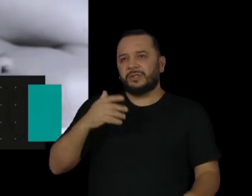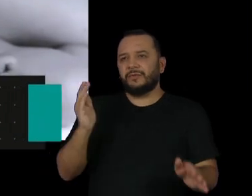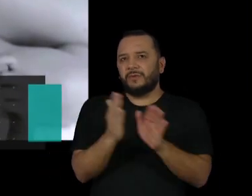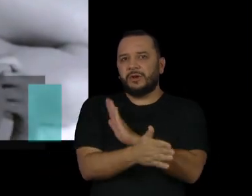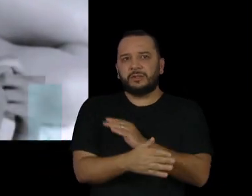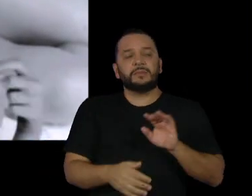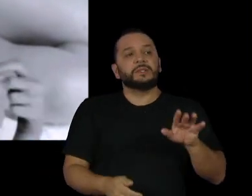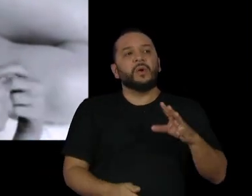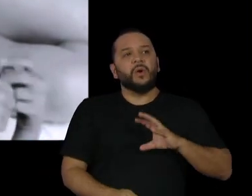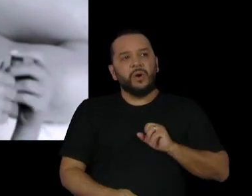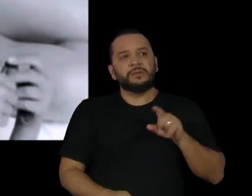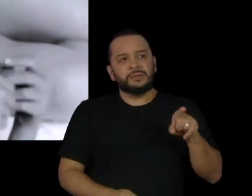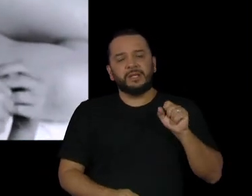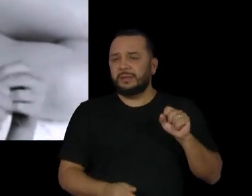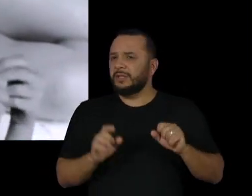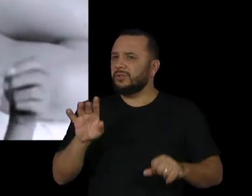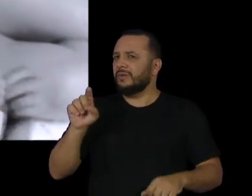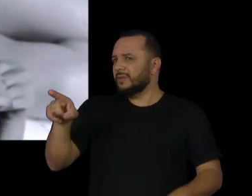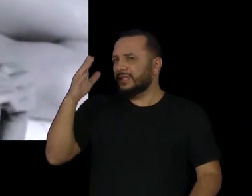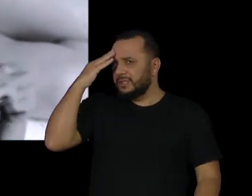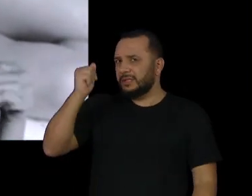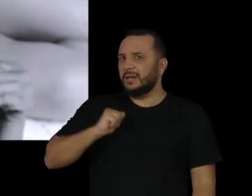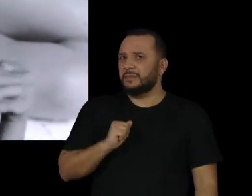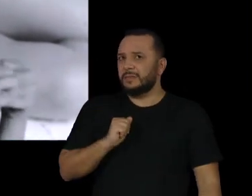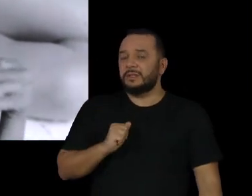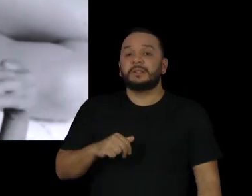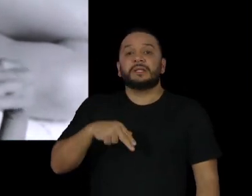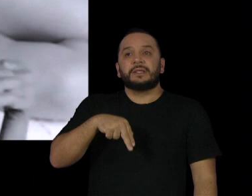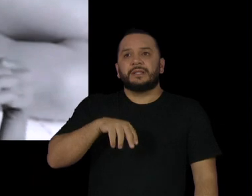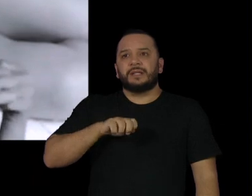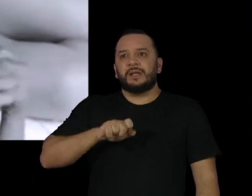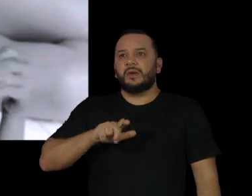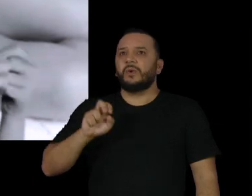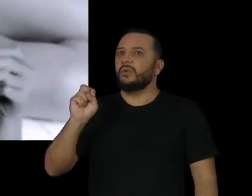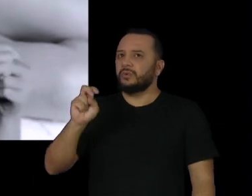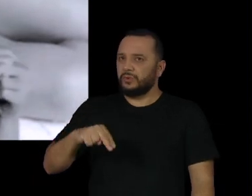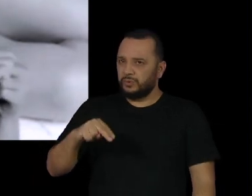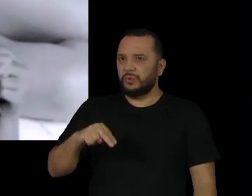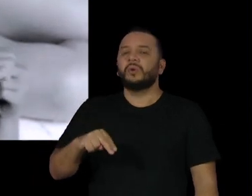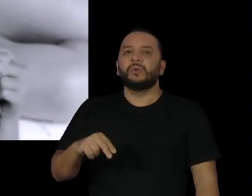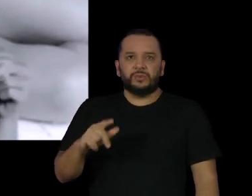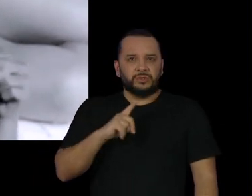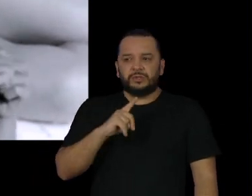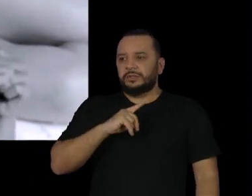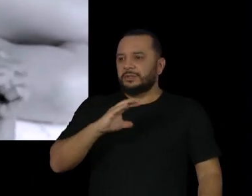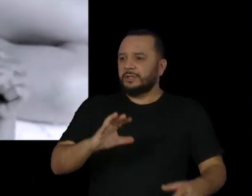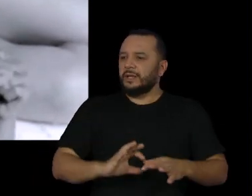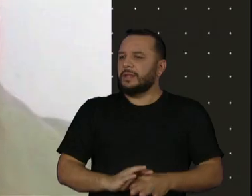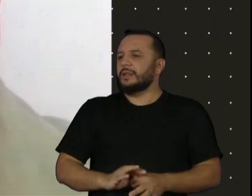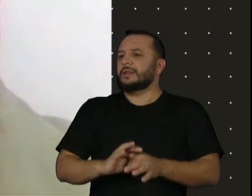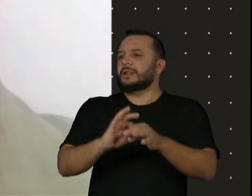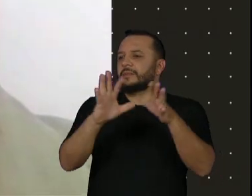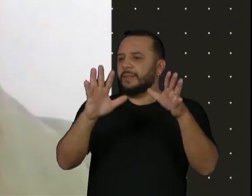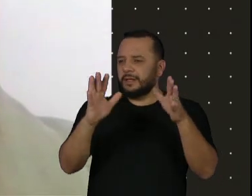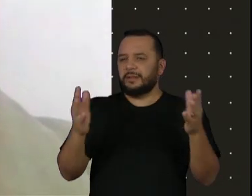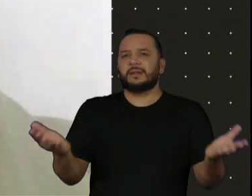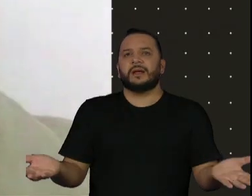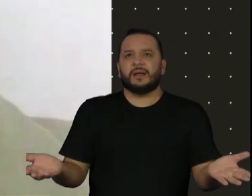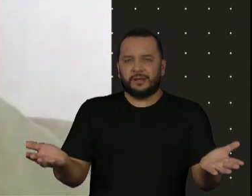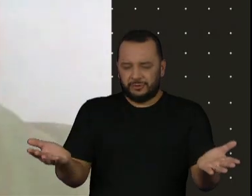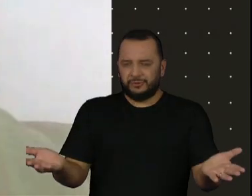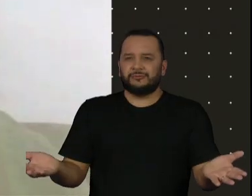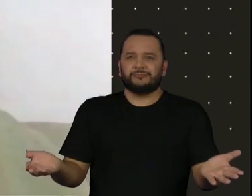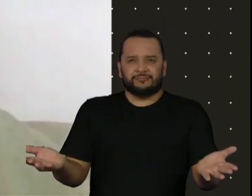é, mas só você sabe disso. Então o Nelson tem isso, ele trabalhava com uma liberdade absoluta. Não tinha essa coisa